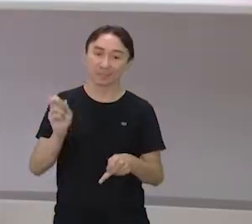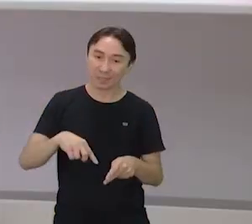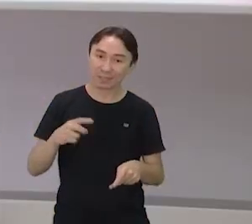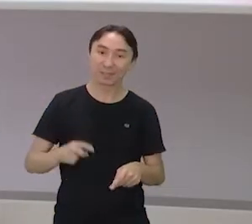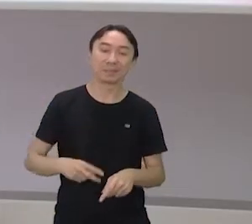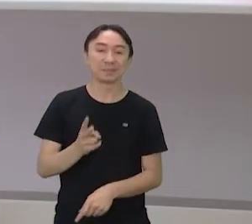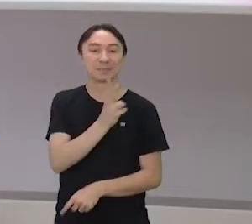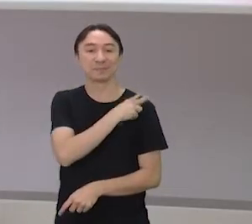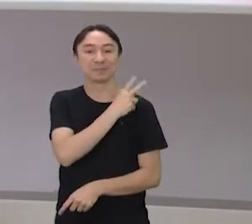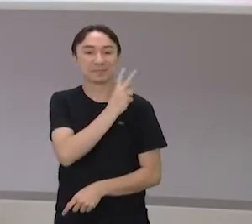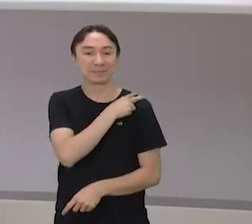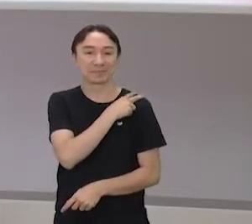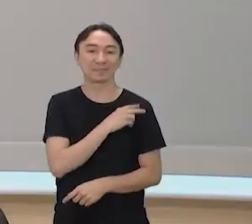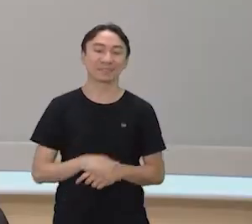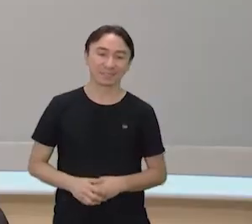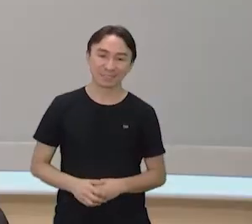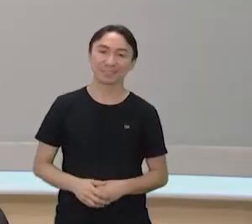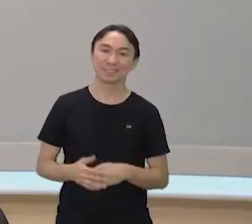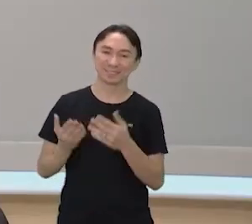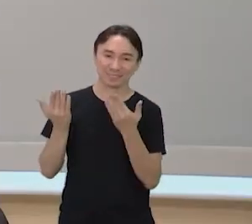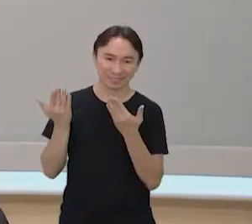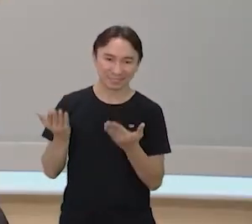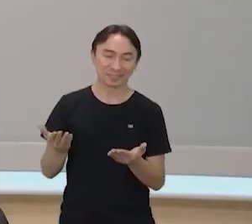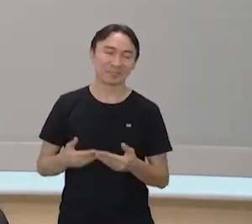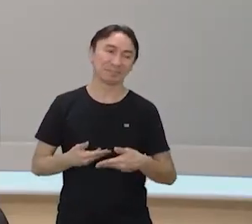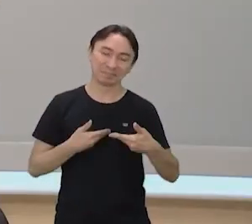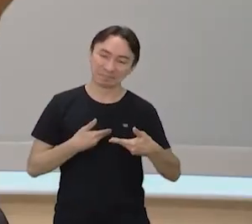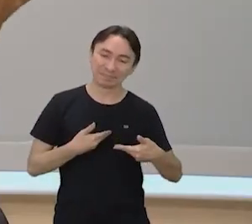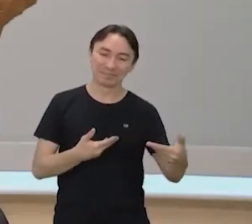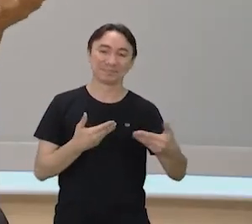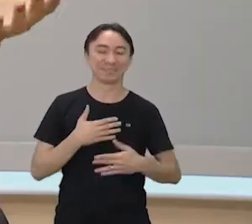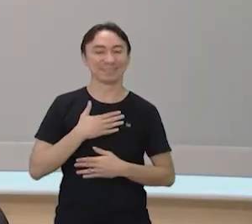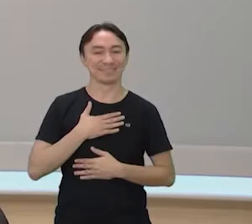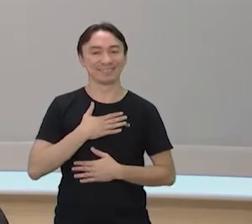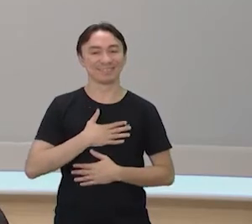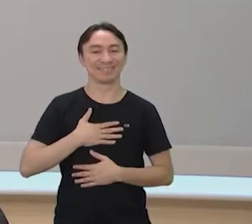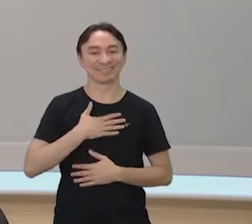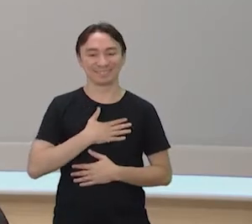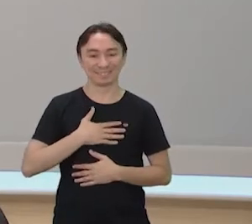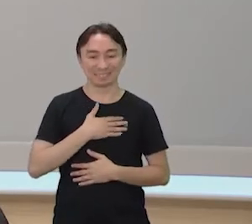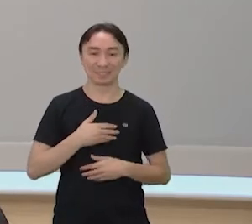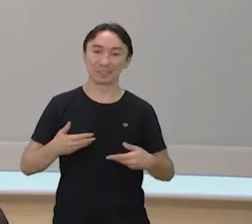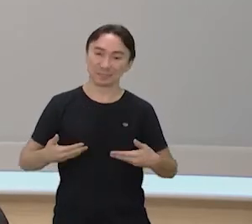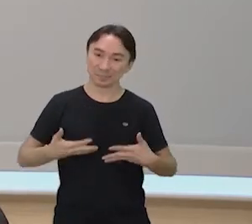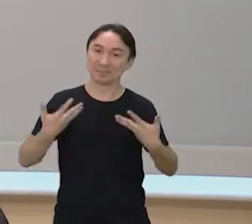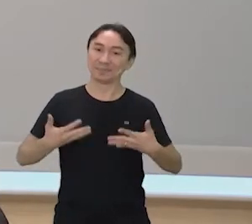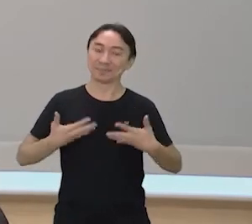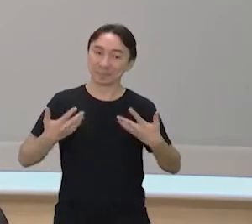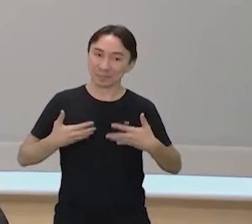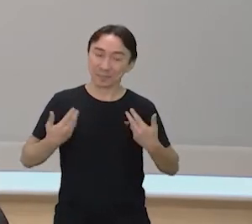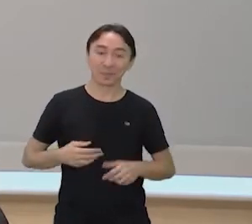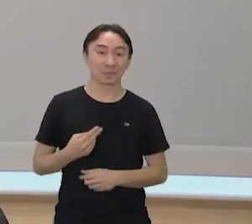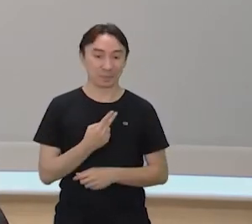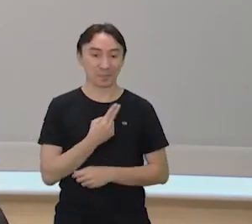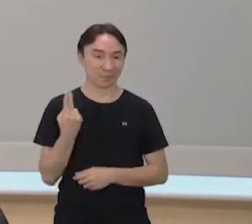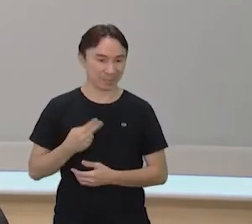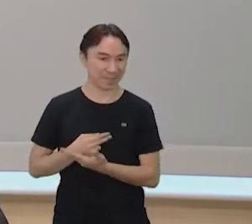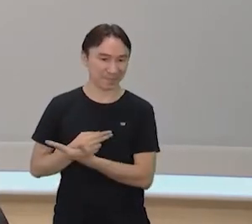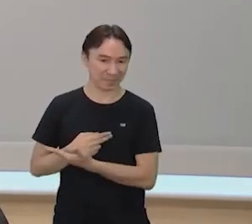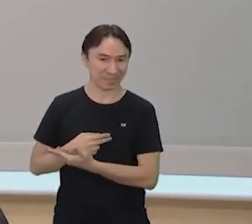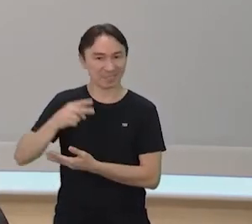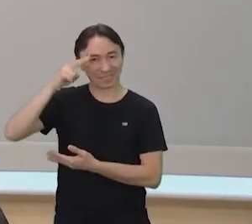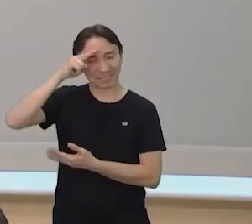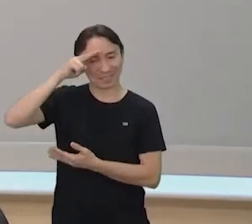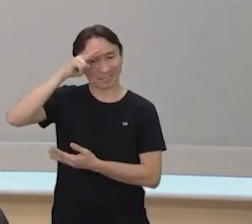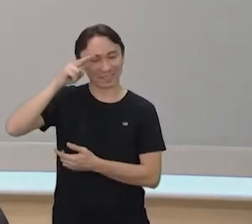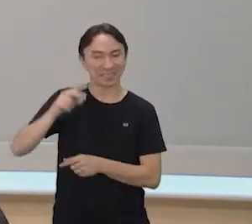série é sua. Obrigada pelo convite aqui, eu estou super animada com a aula, como ela disse, eu sou a Vivi. Eu também faço posso fazer